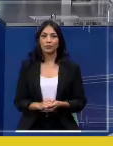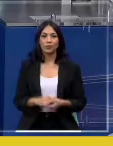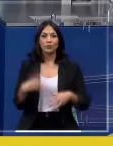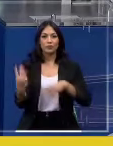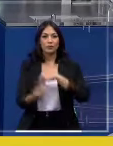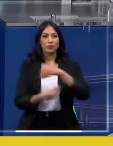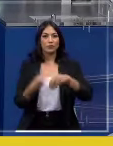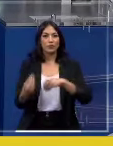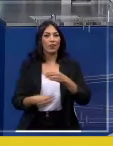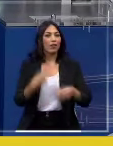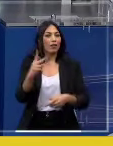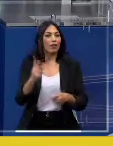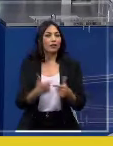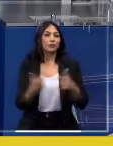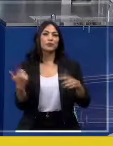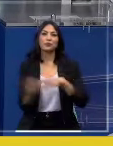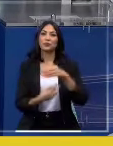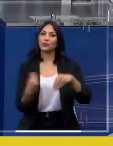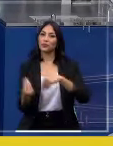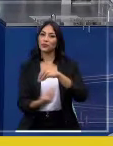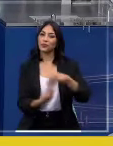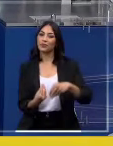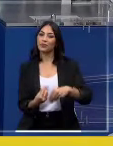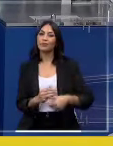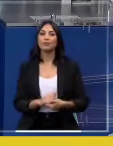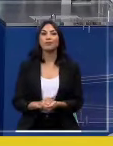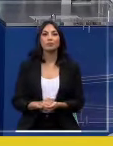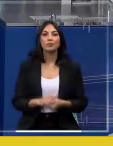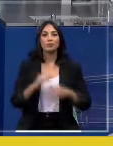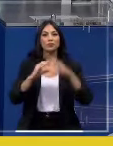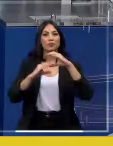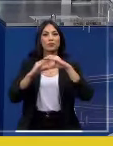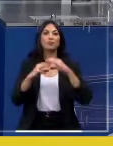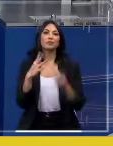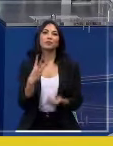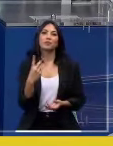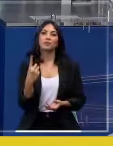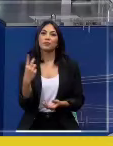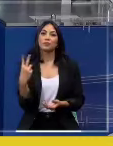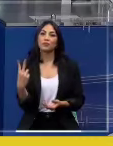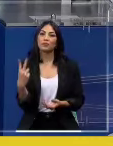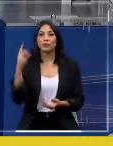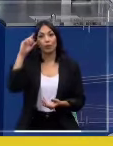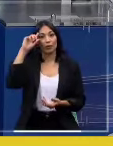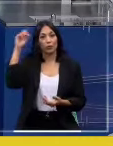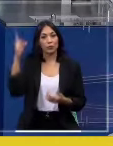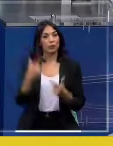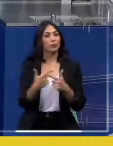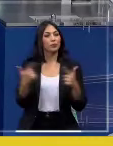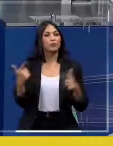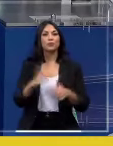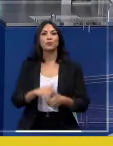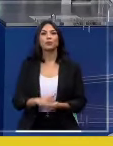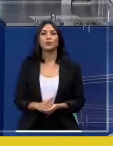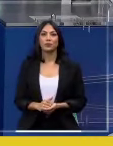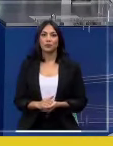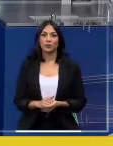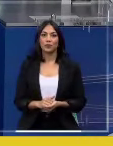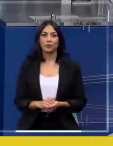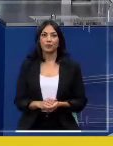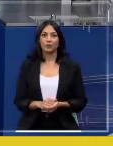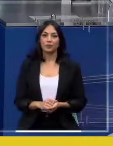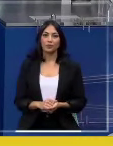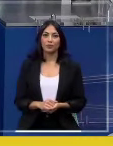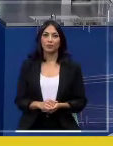globo girando sua sorte girando concurso 312 do dia de sorte